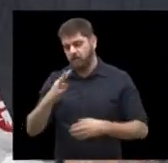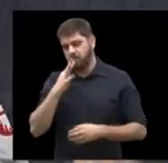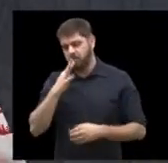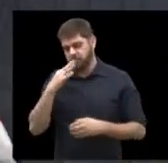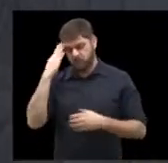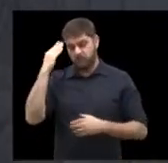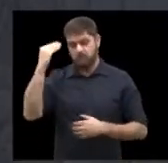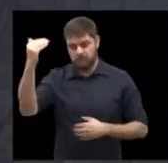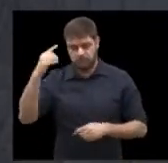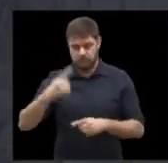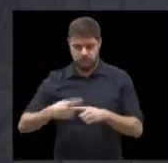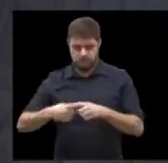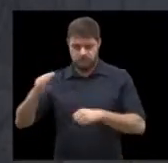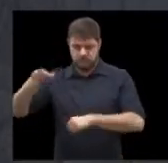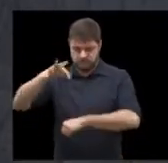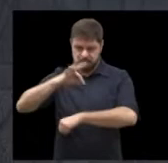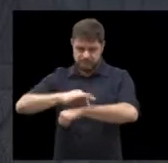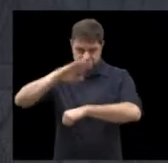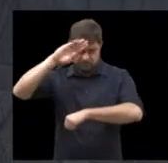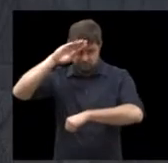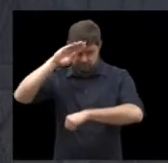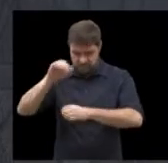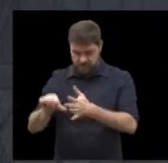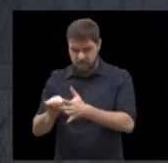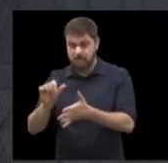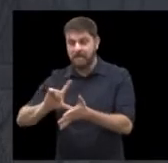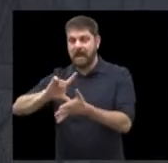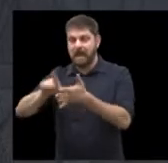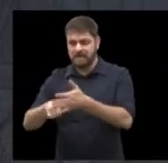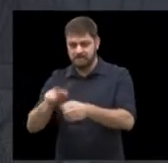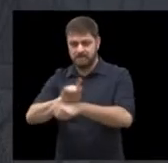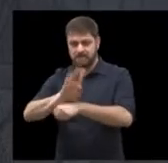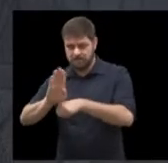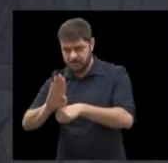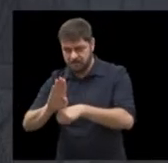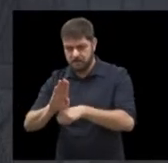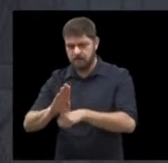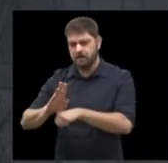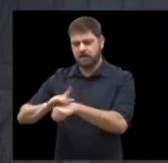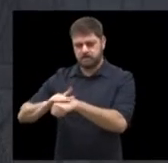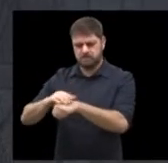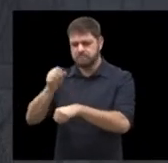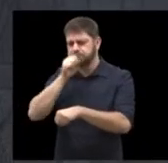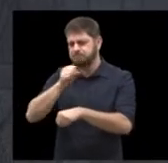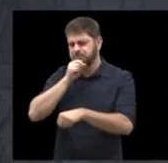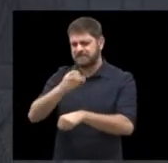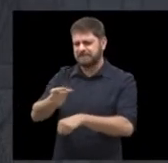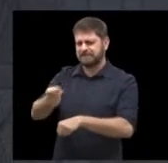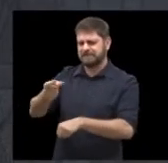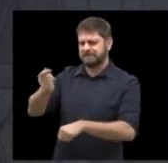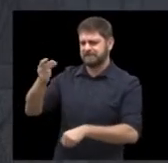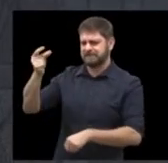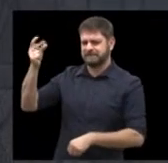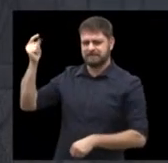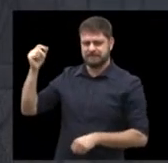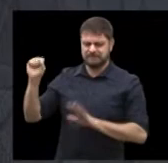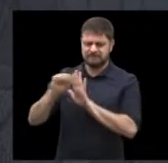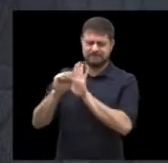por causa dos casos que foram descritos, mas é uma doença antiga já, que tem descrição desde o